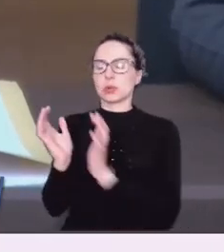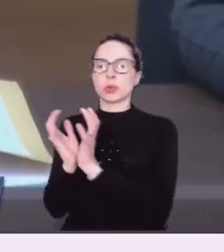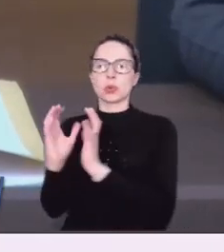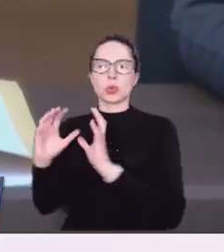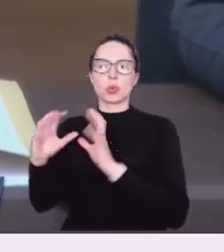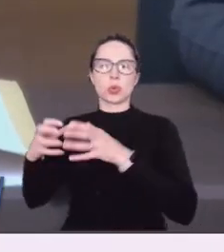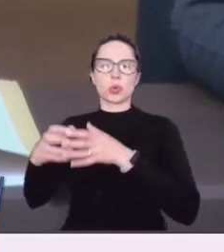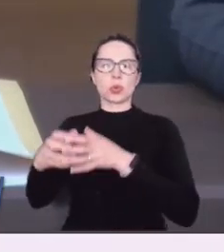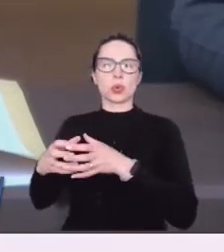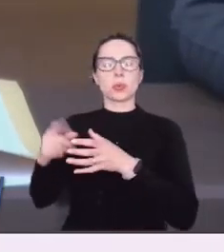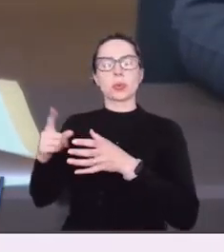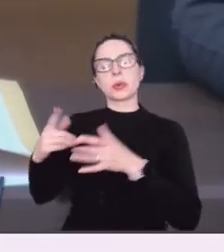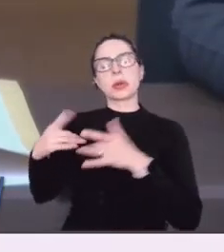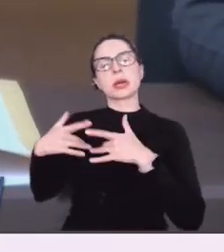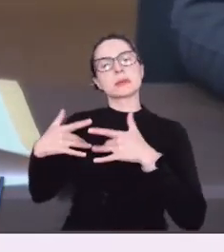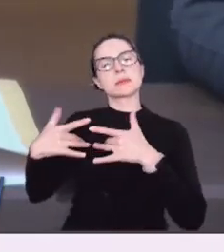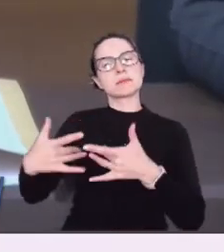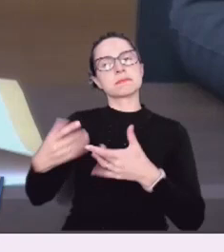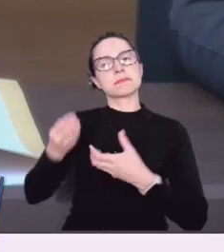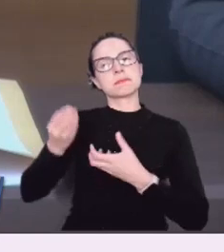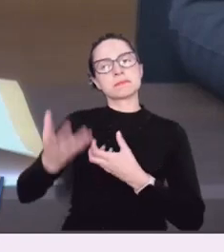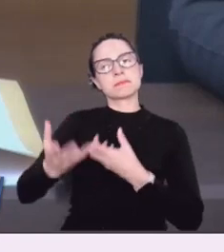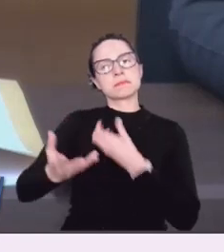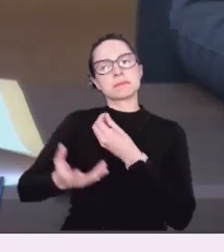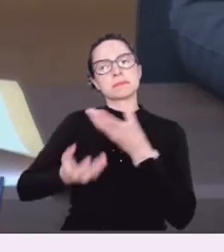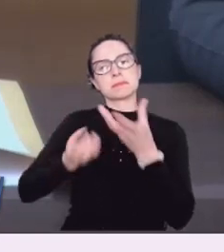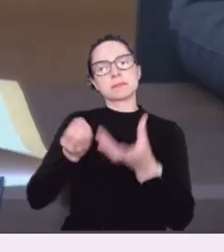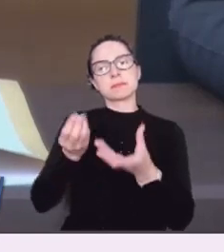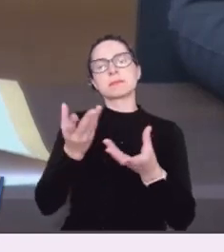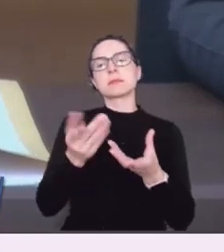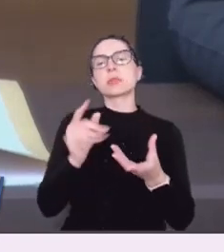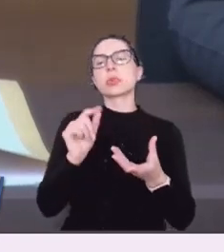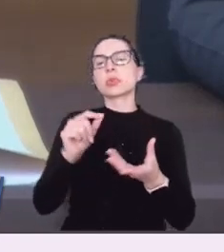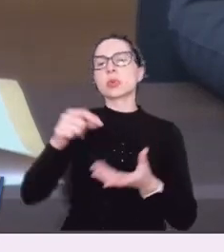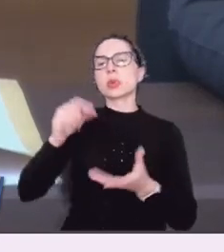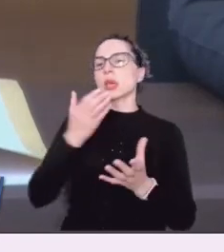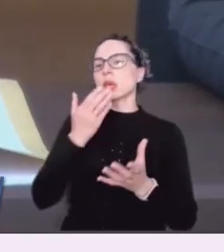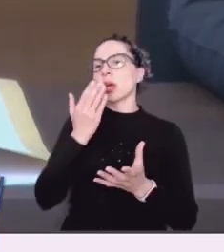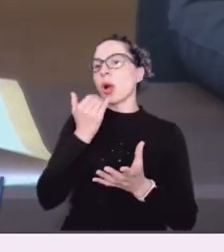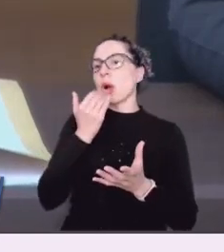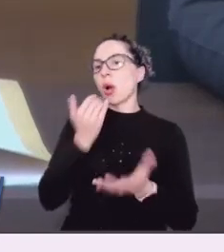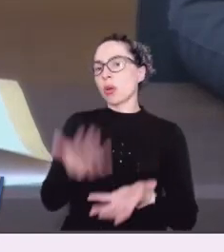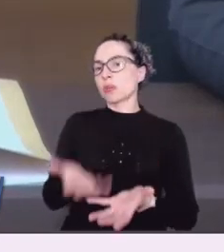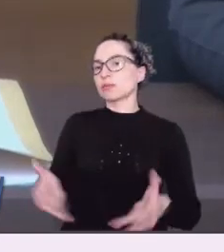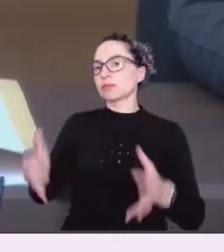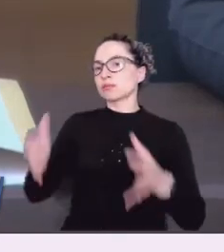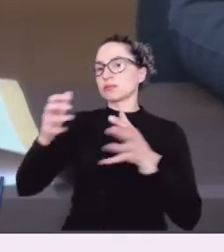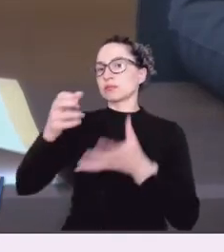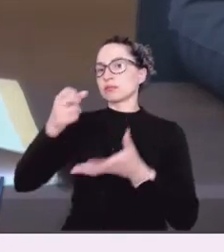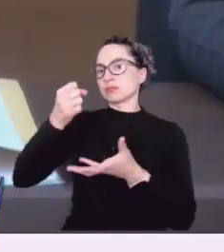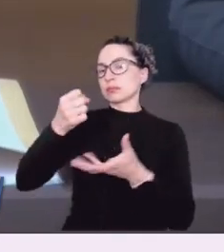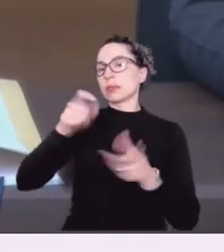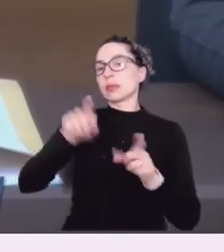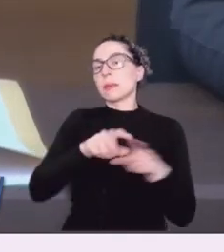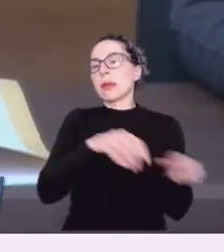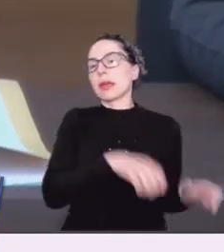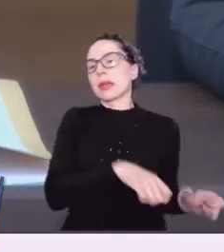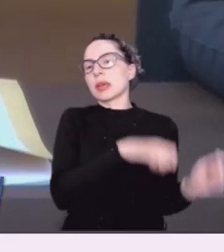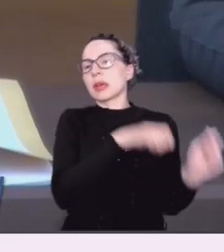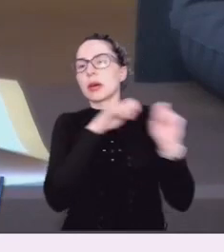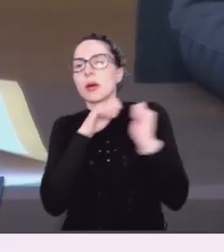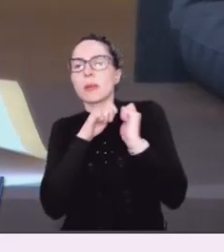da caridade, saía para a distribuição de cestas de mantimentos e cobertores àqueles